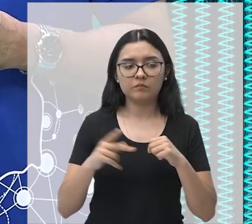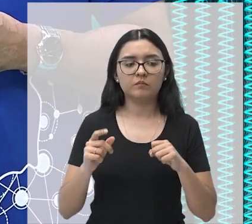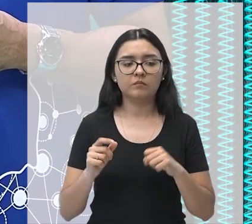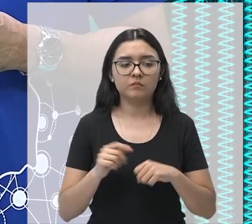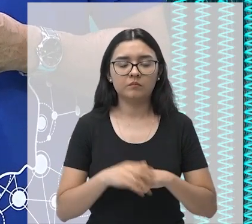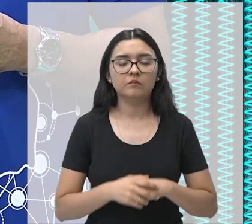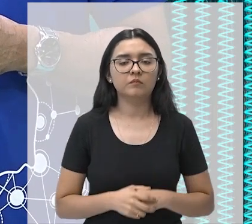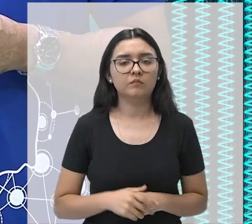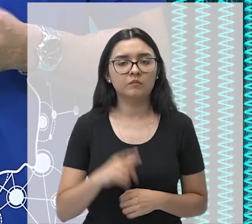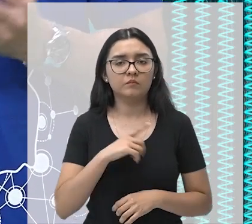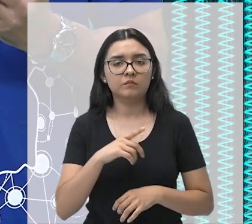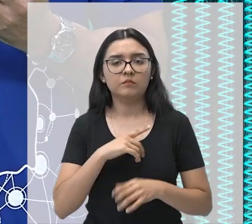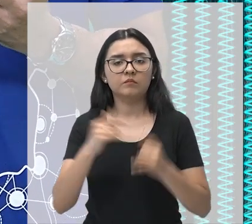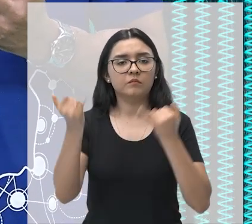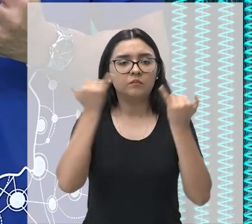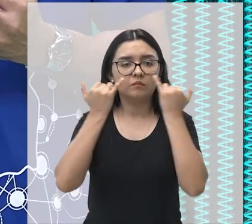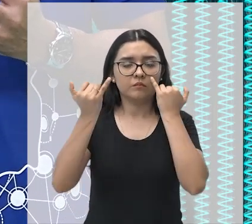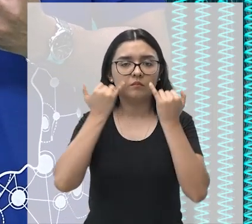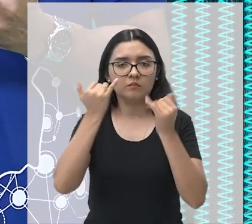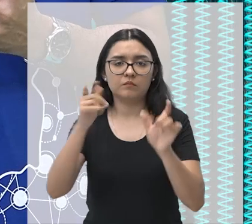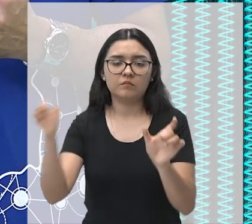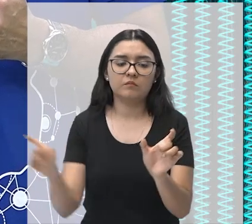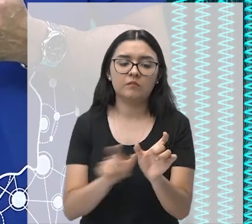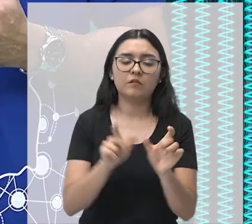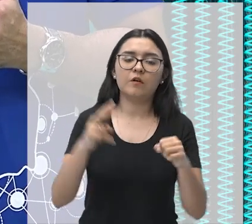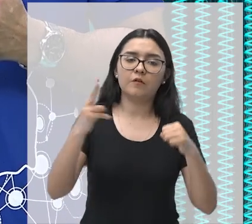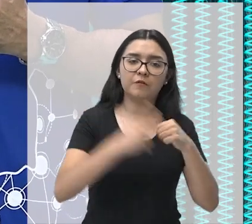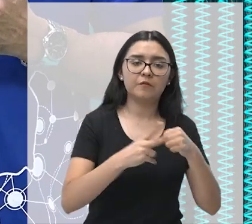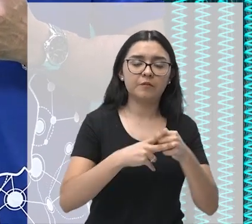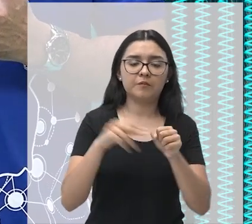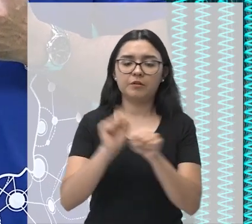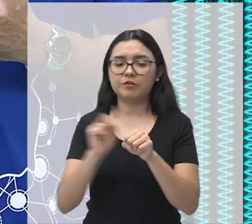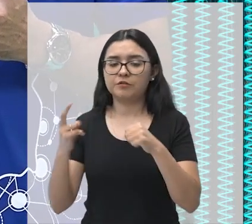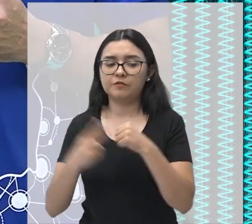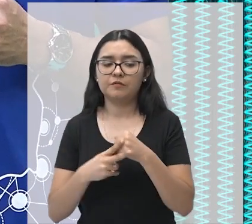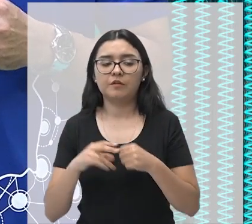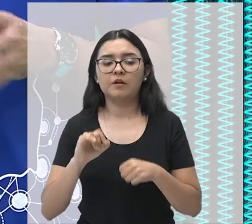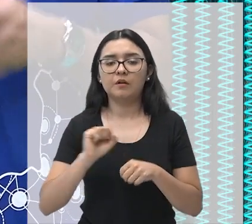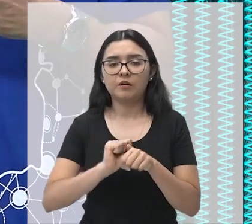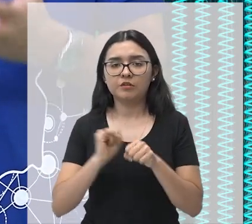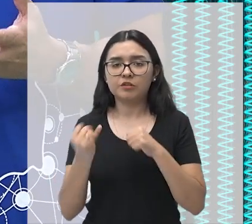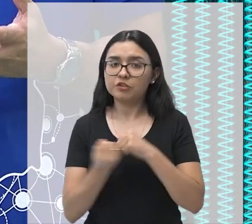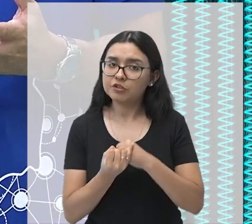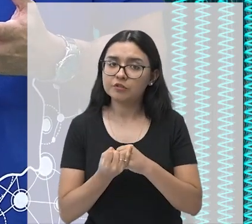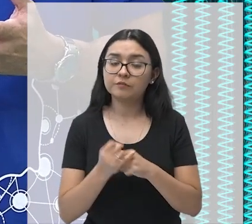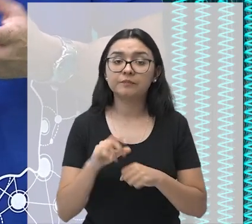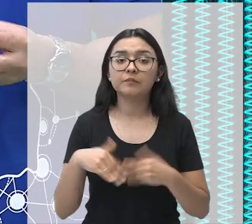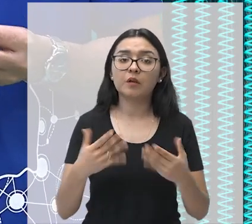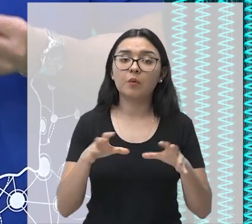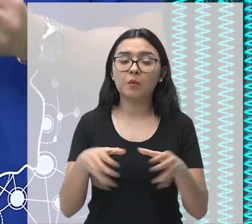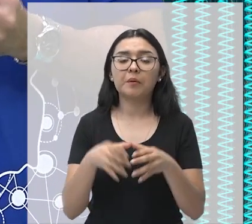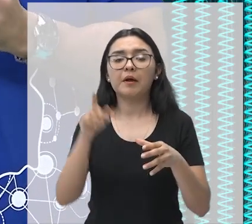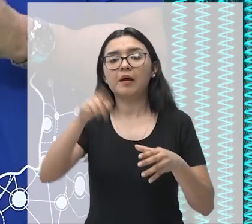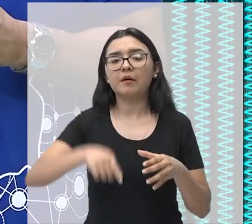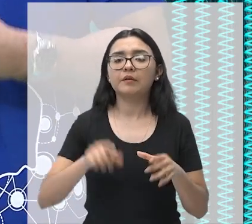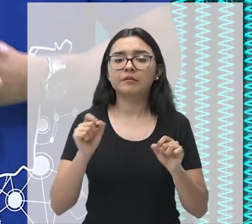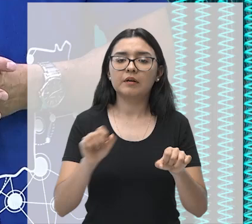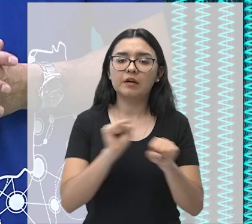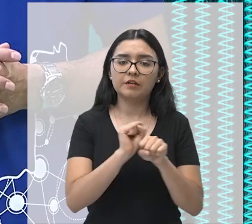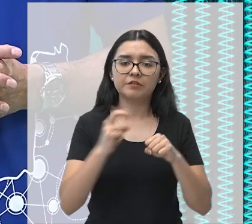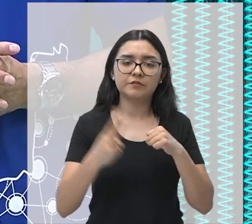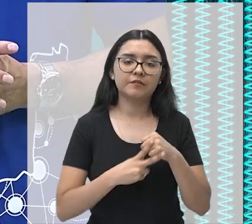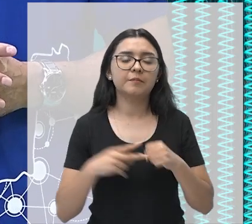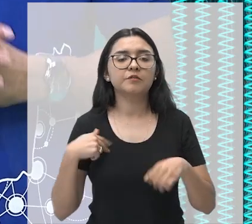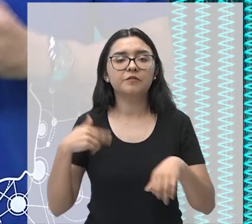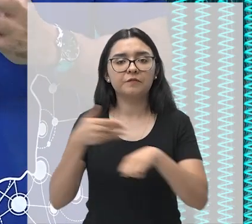uma informação extra a um verbo, a um adjetivo ou um advérbio. E uma dessas classificações são os advérbios